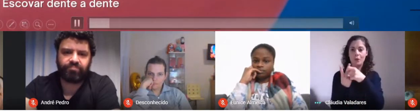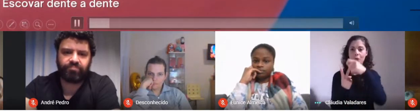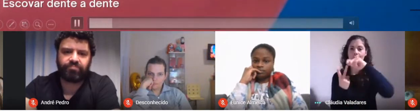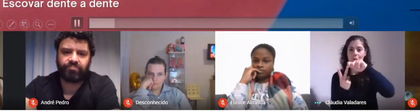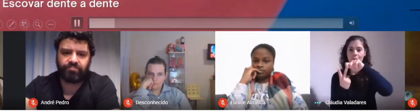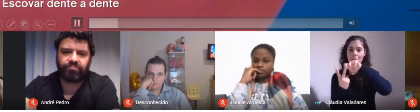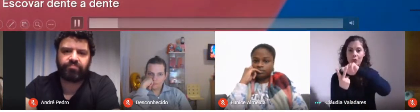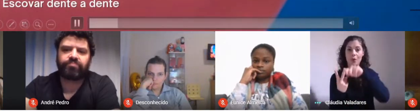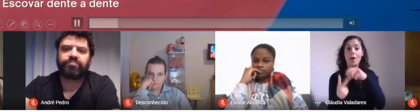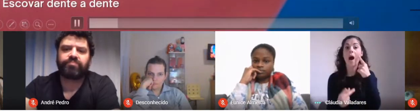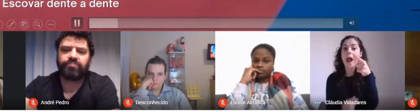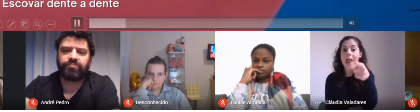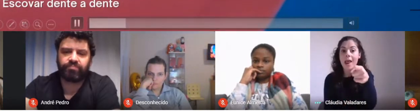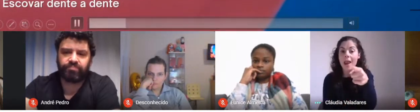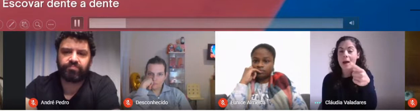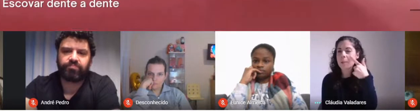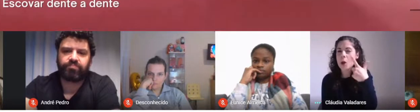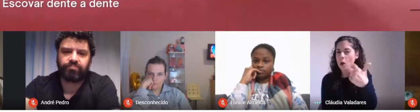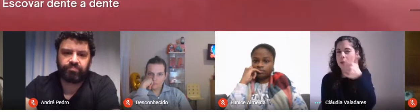Neste vídeo demonstra muito bem.